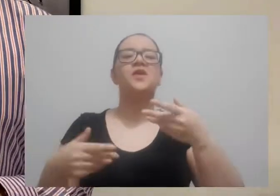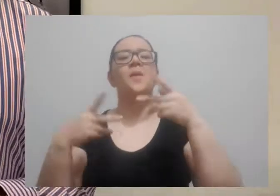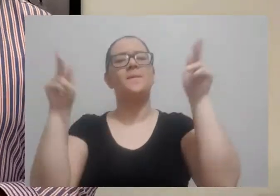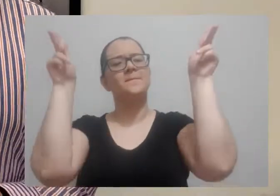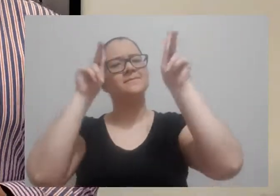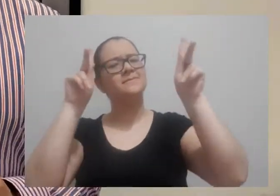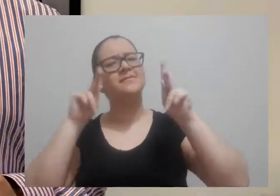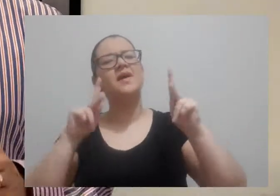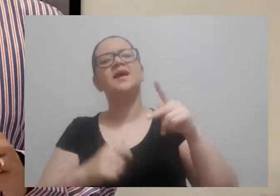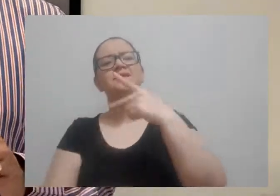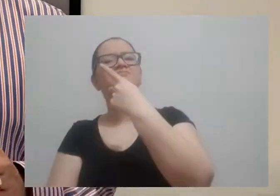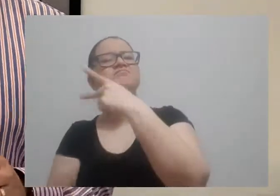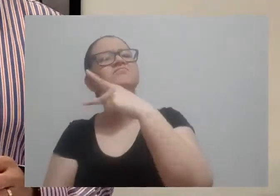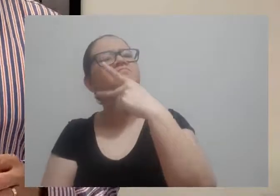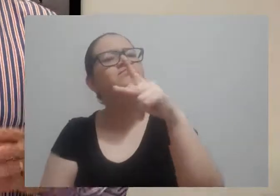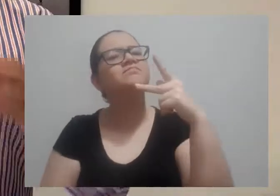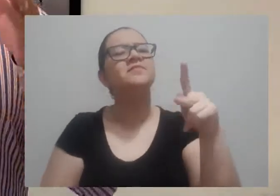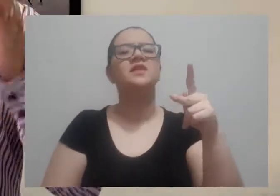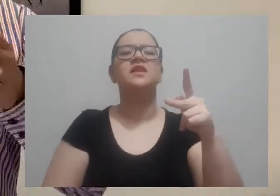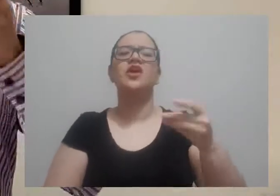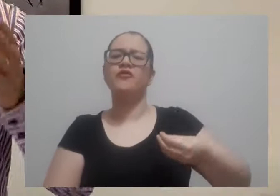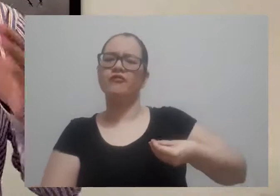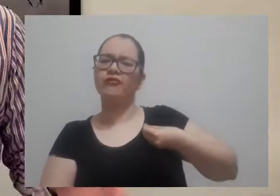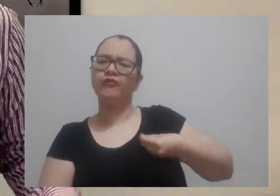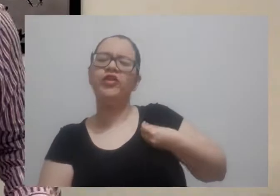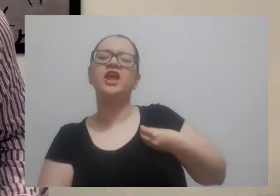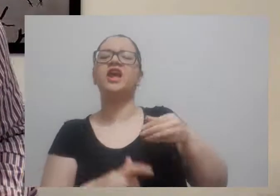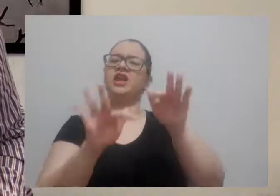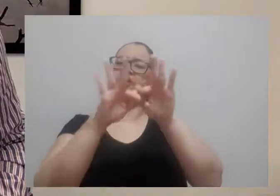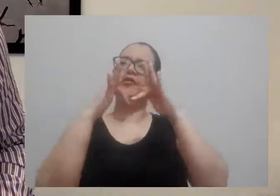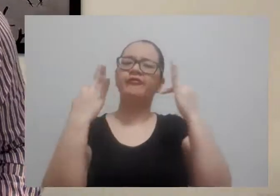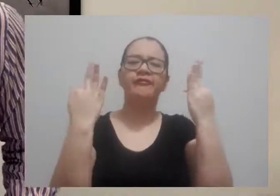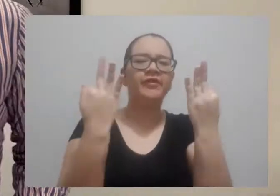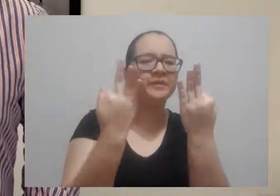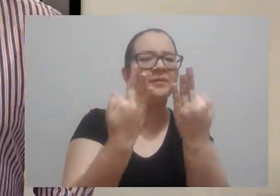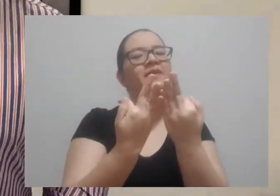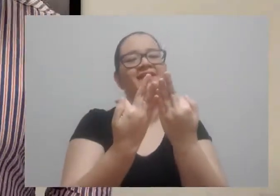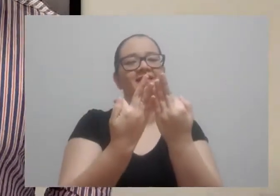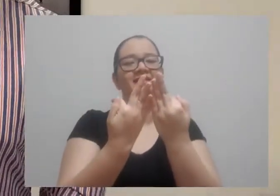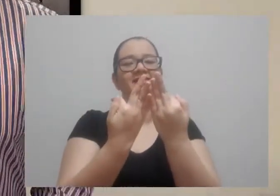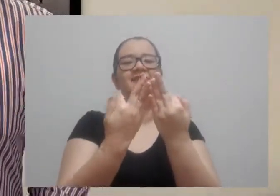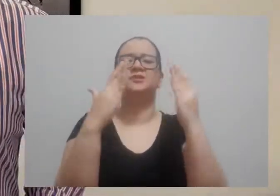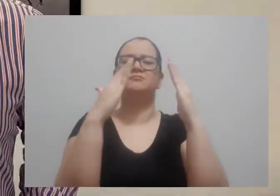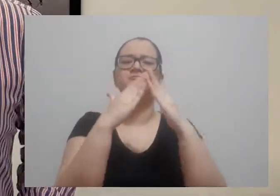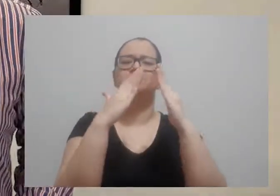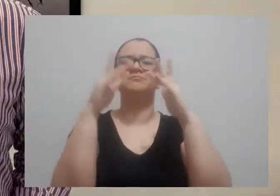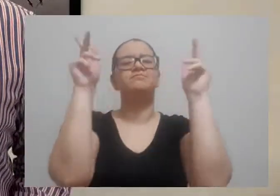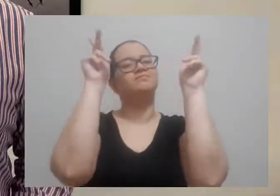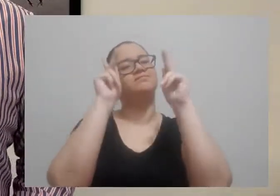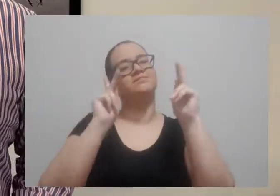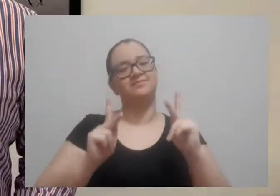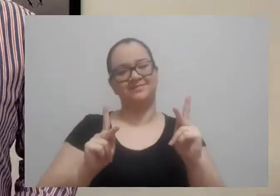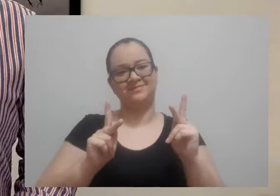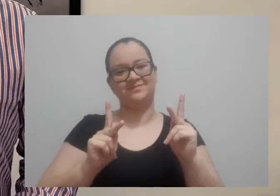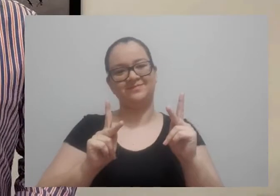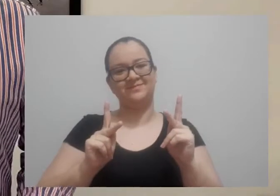com a sua vida, sua família, paz seja sobre a sua casa. É uma alegria, uma honra,